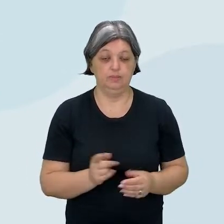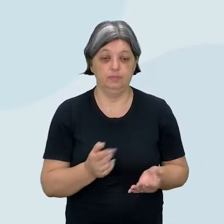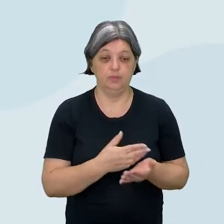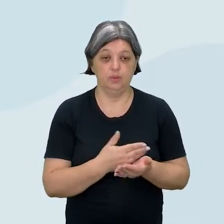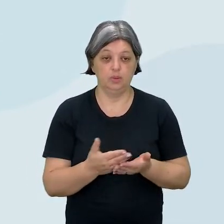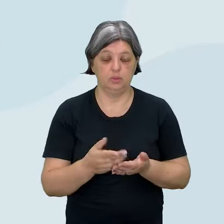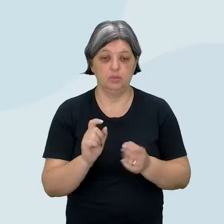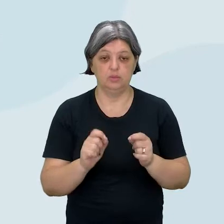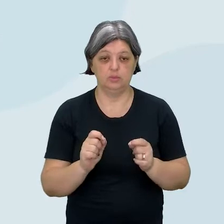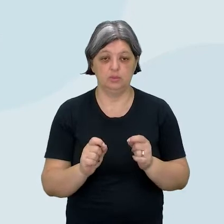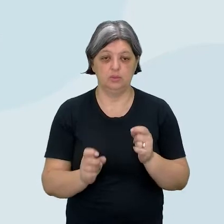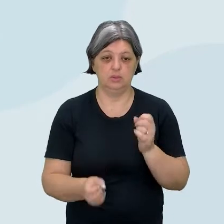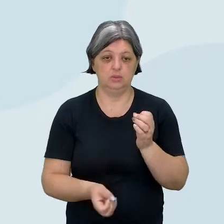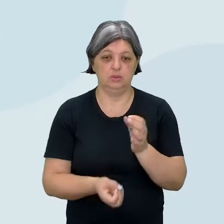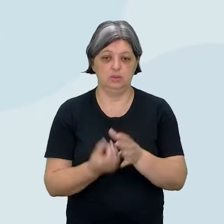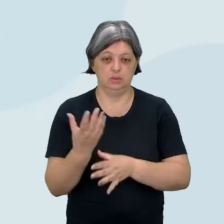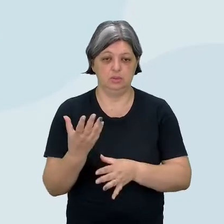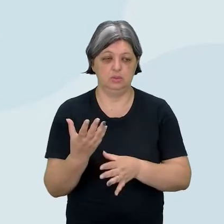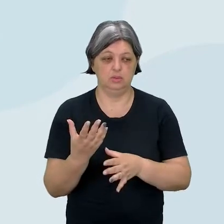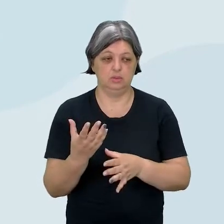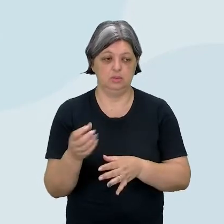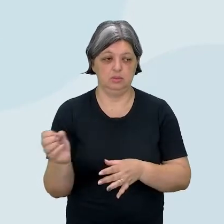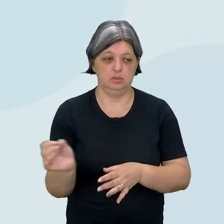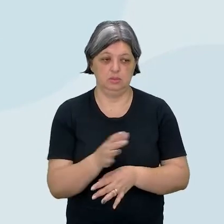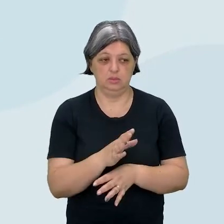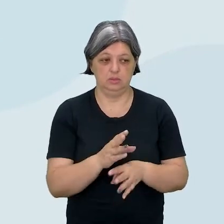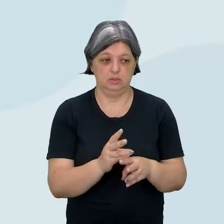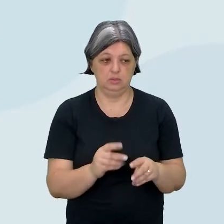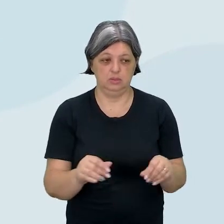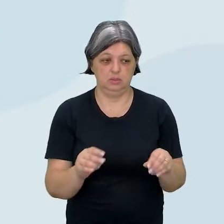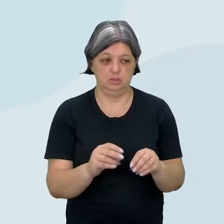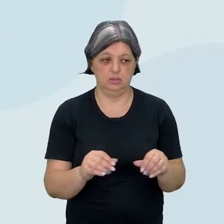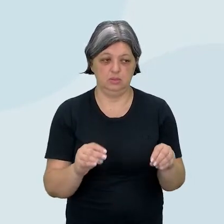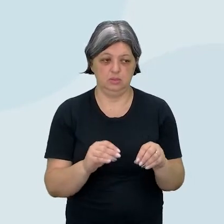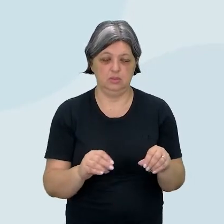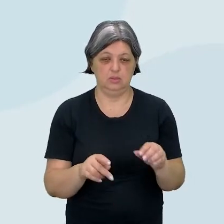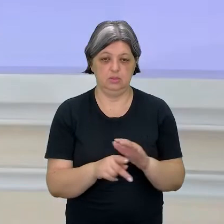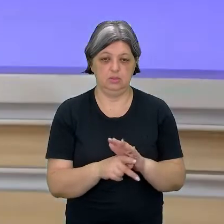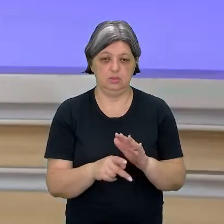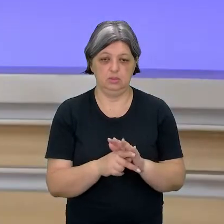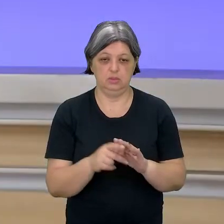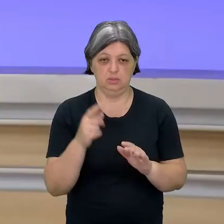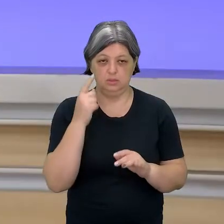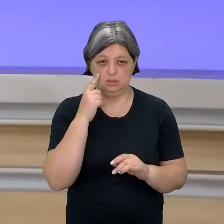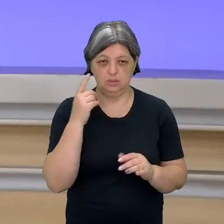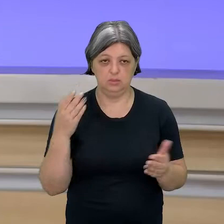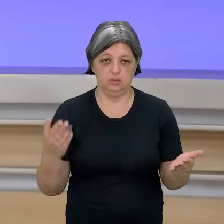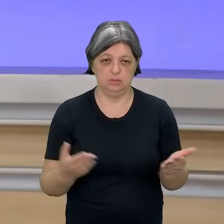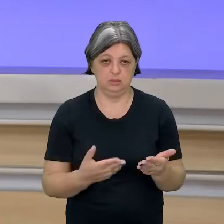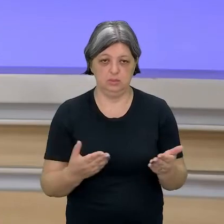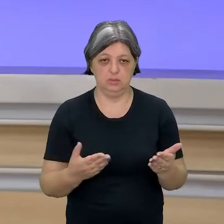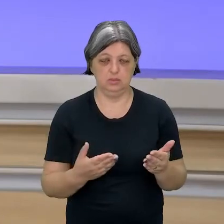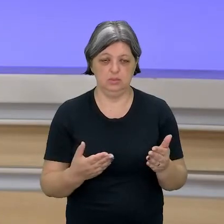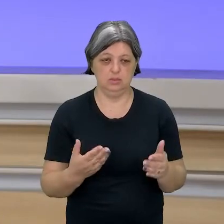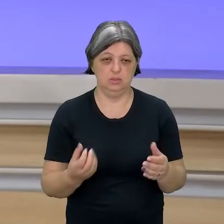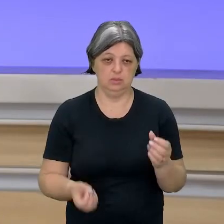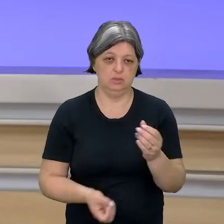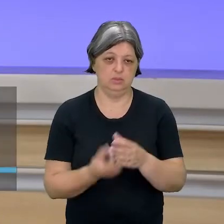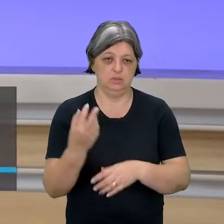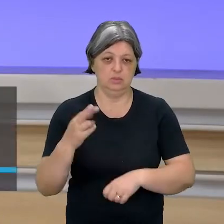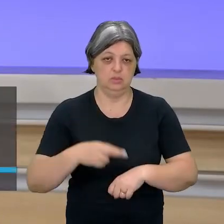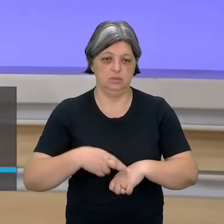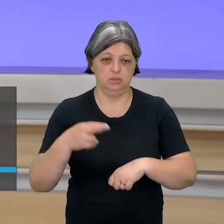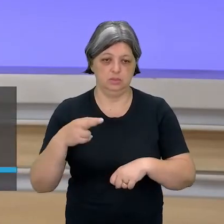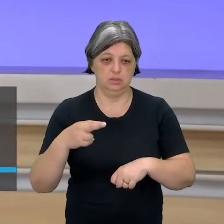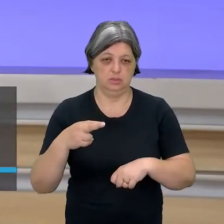início à formação de um novo solo com uma nova composição, agora com a composição dessa rocha que está sendo